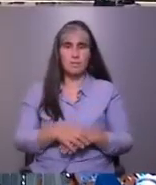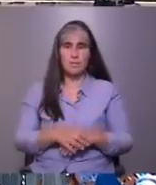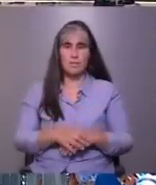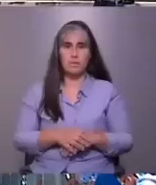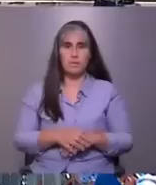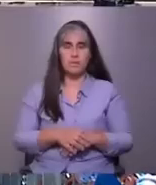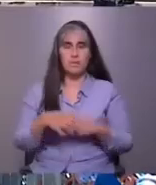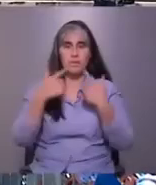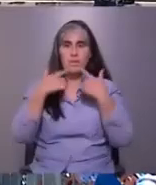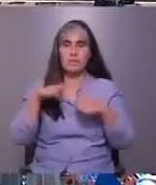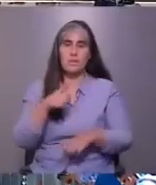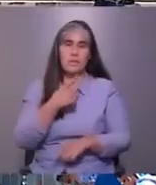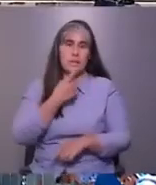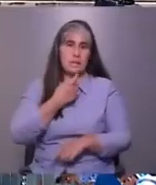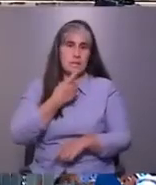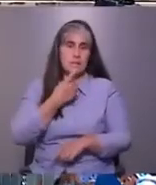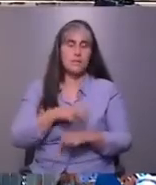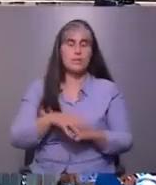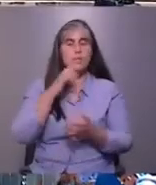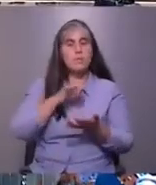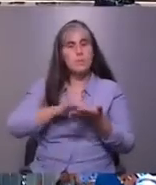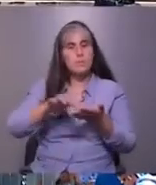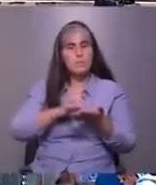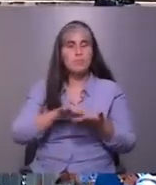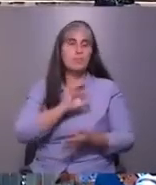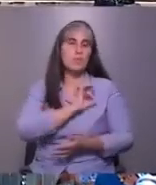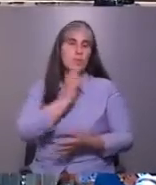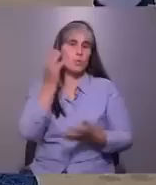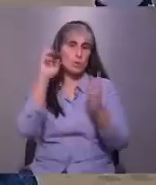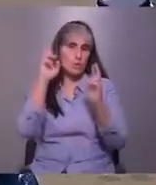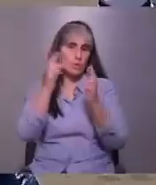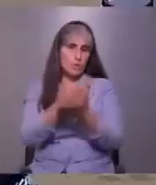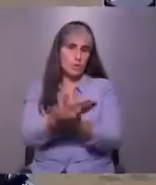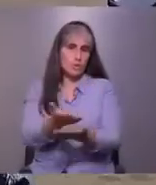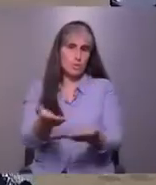To our beloved English-speaking pilgrims, the Lord be with you.